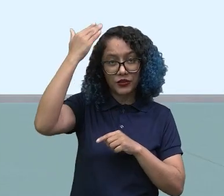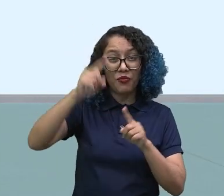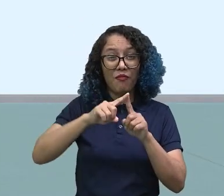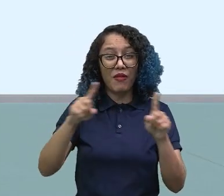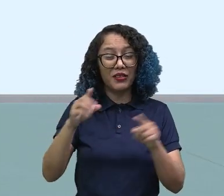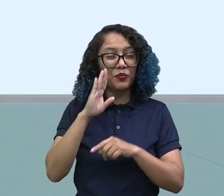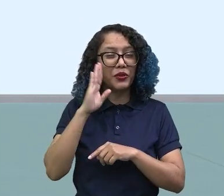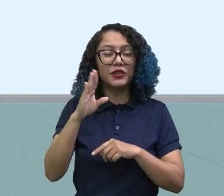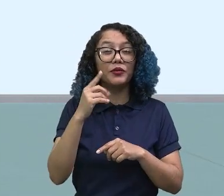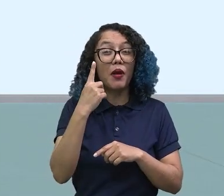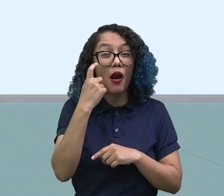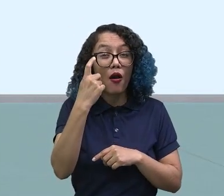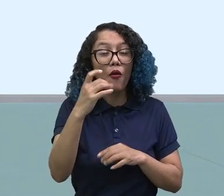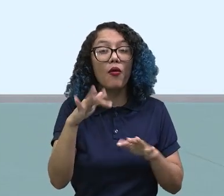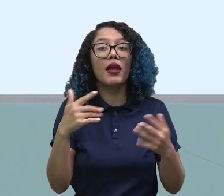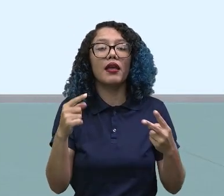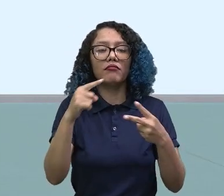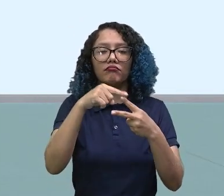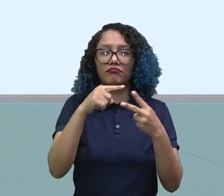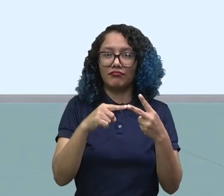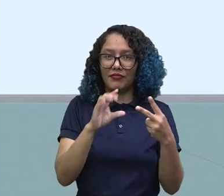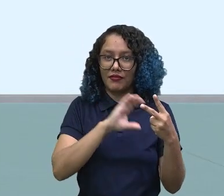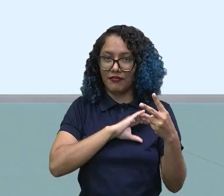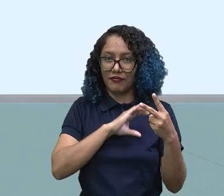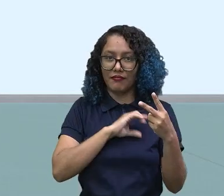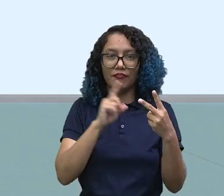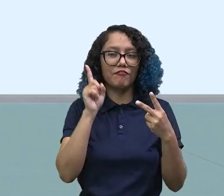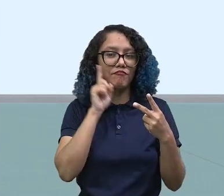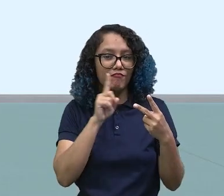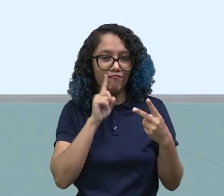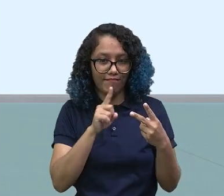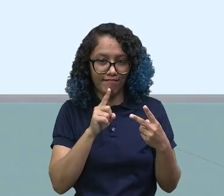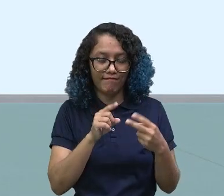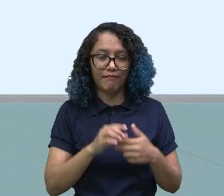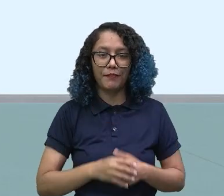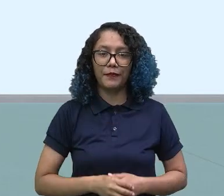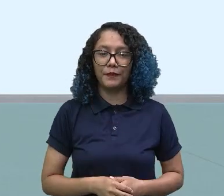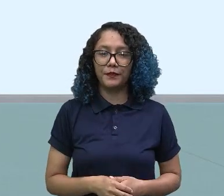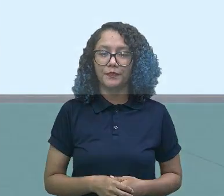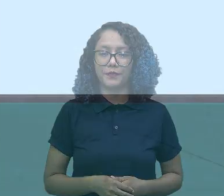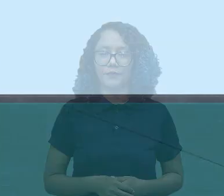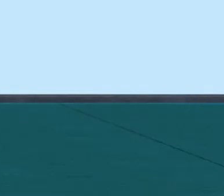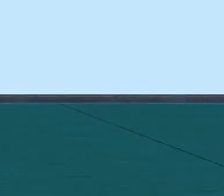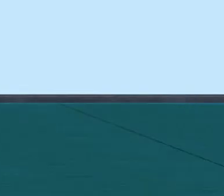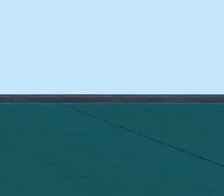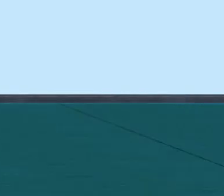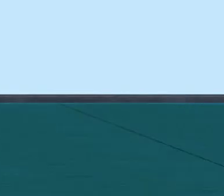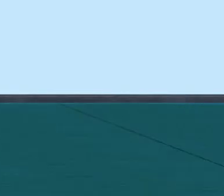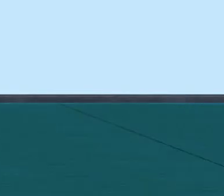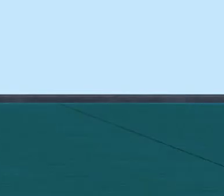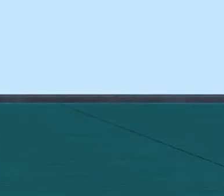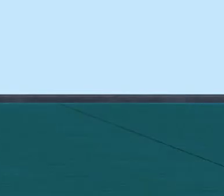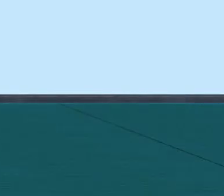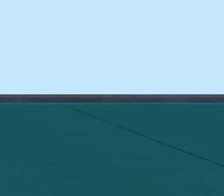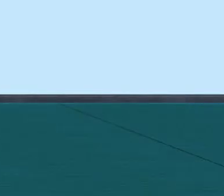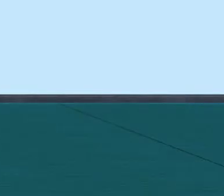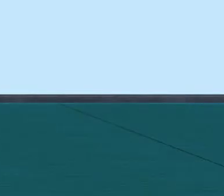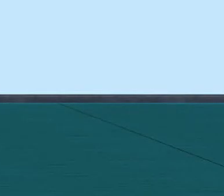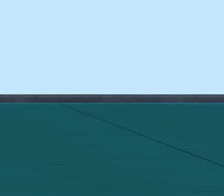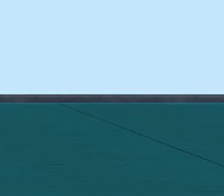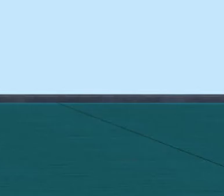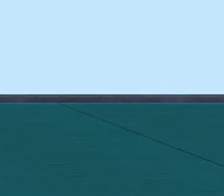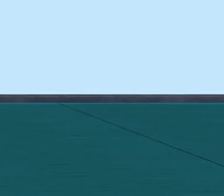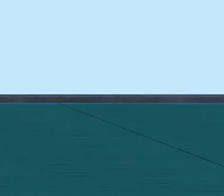mais atenção vai ser o Canadá e os Estados Unidos. Assim, né, que vem aqui do continente americano, América do Sul,